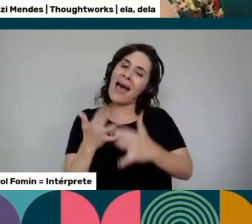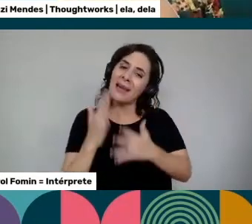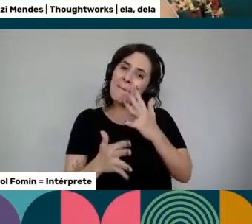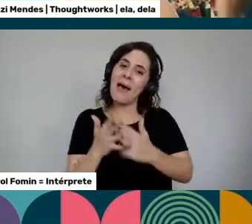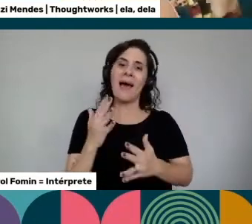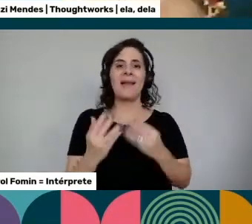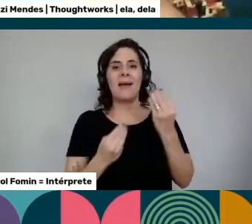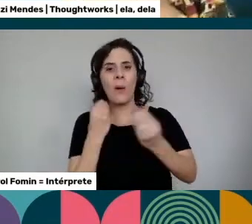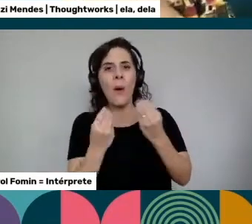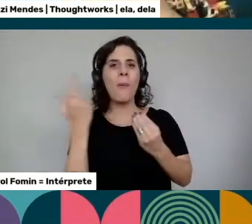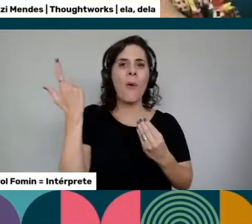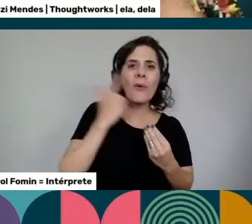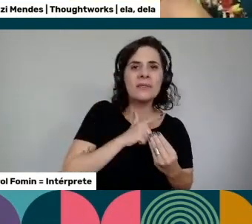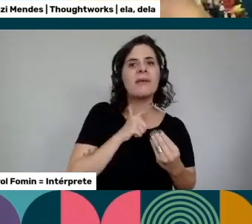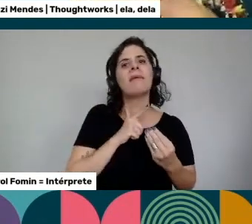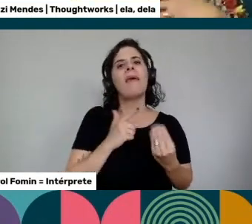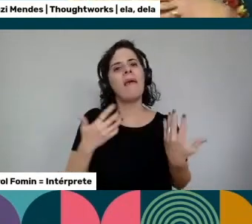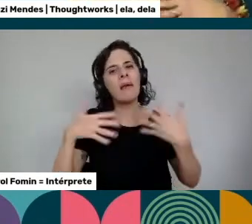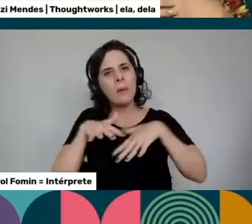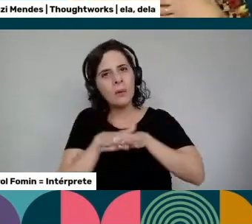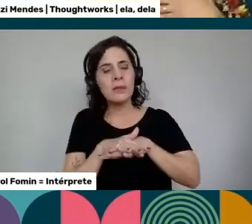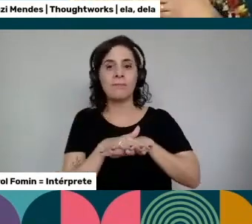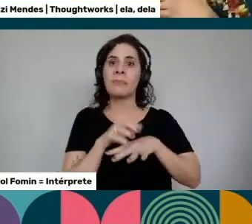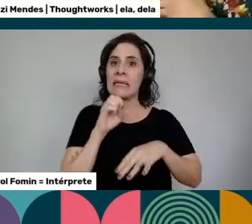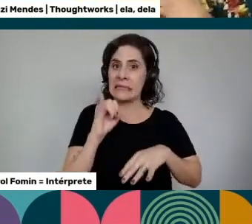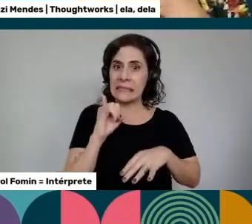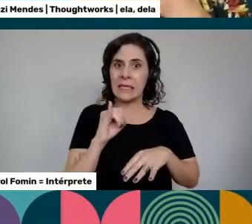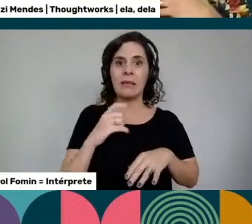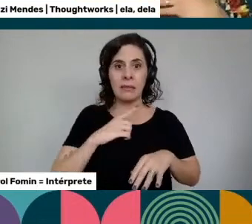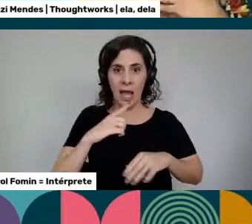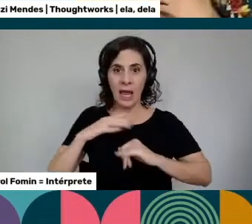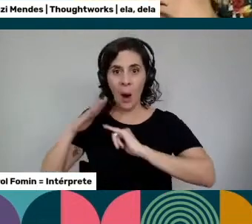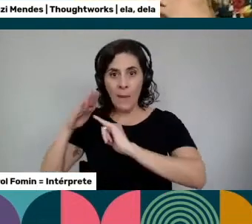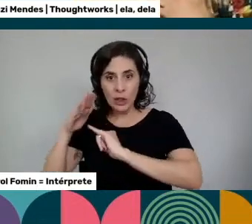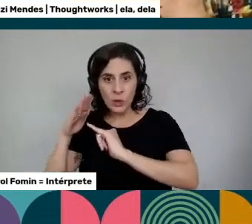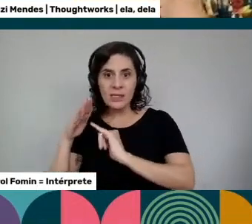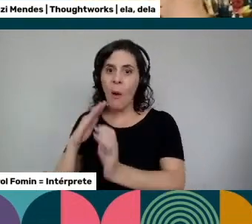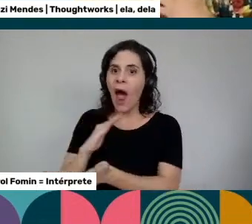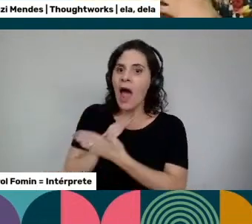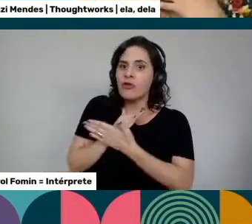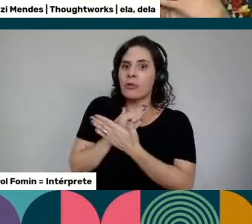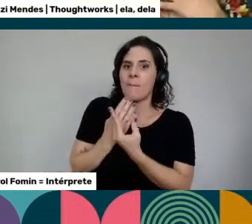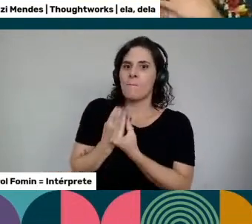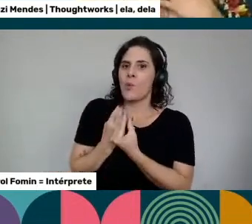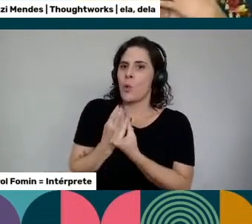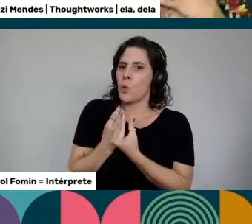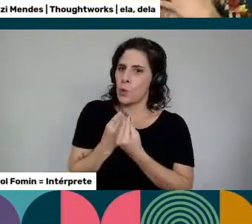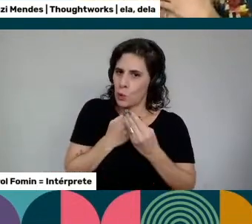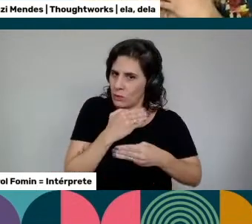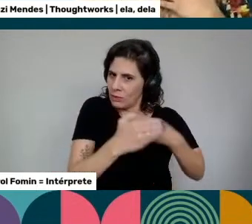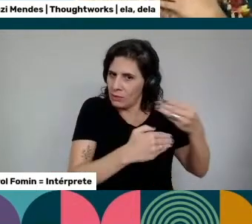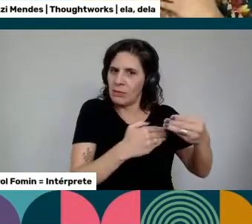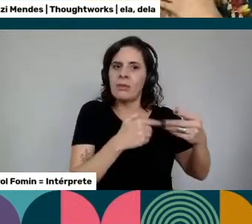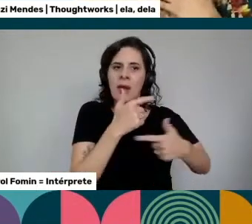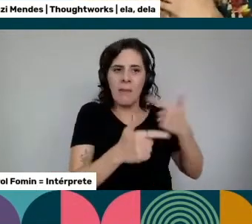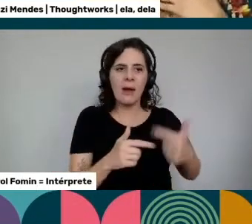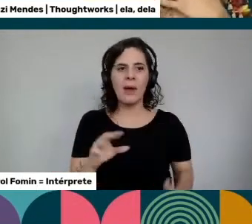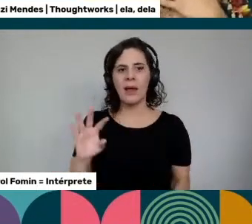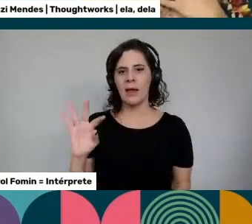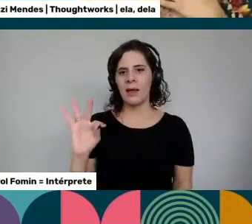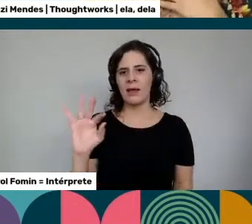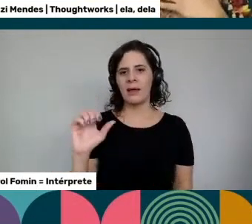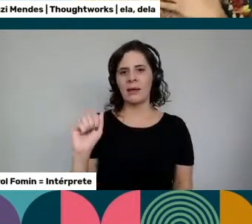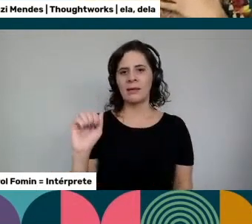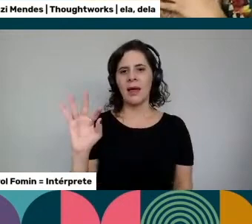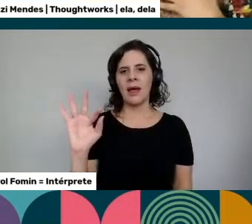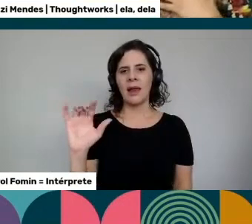também com as pessoas, e se tem uma organização que vem nos ajudando muito nessa caminhada, é a Talento Incluir. Cada vez